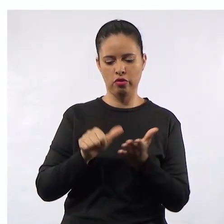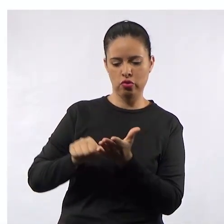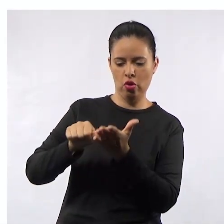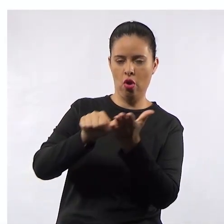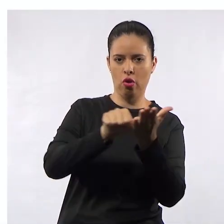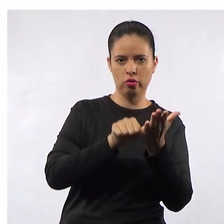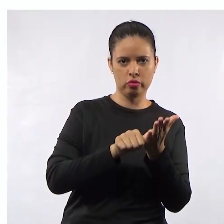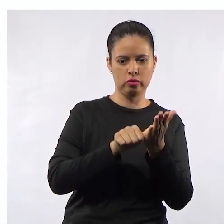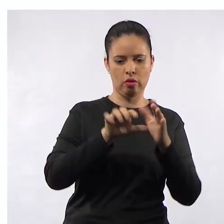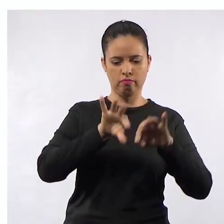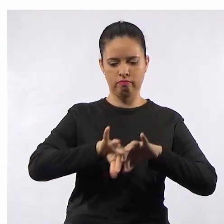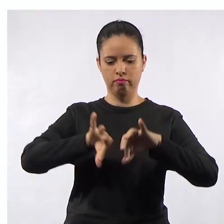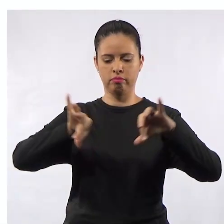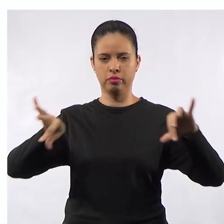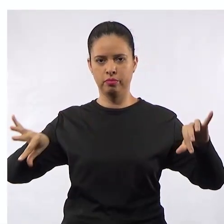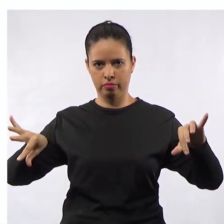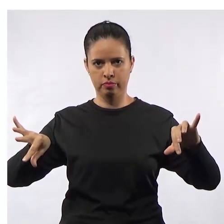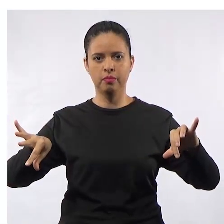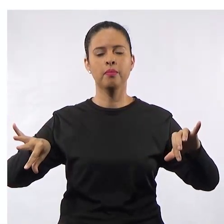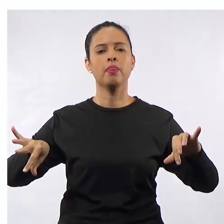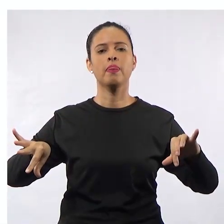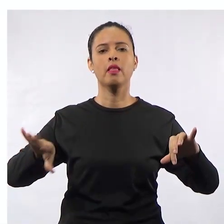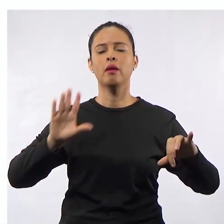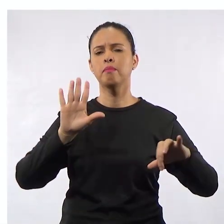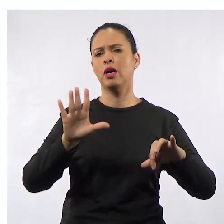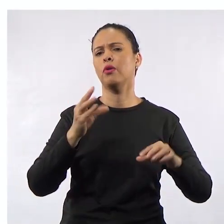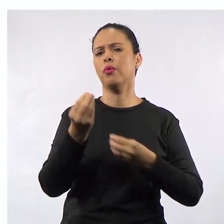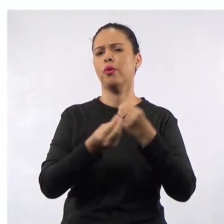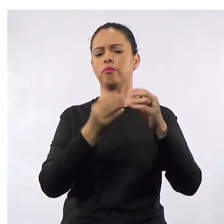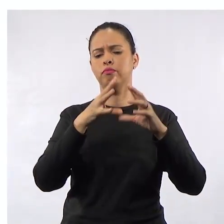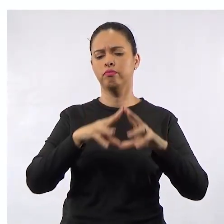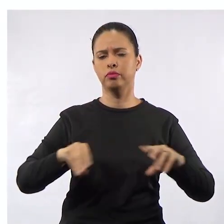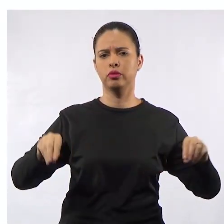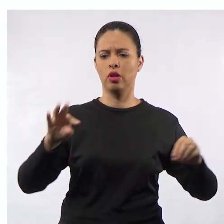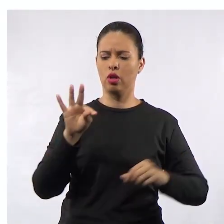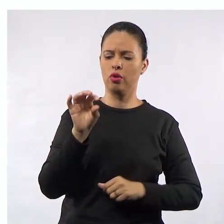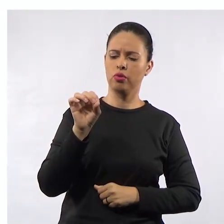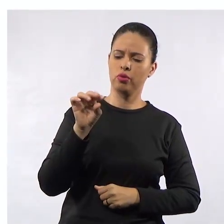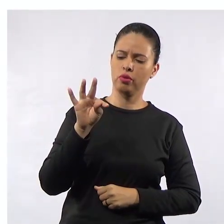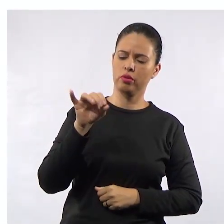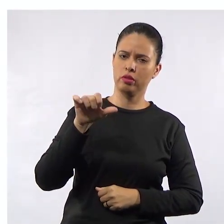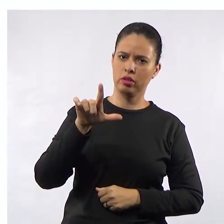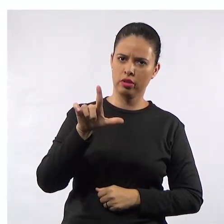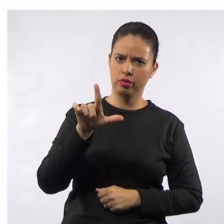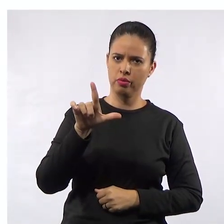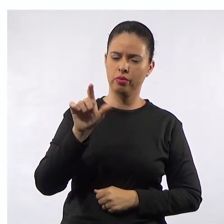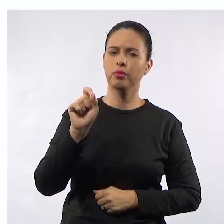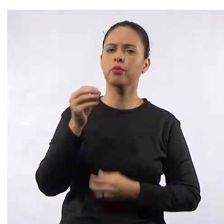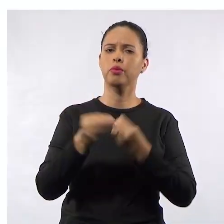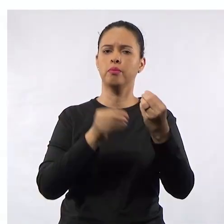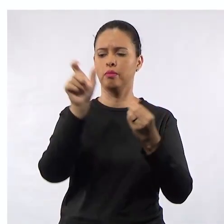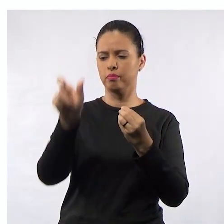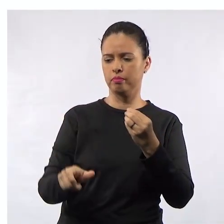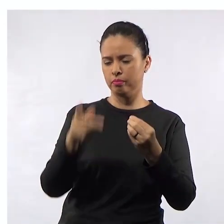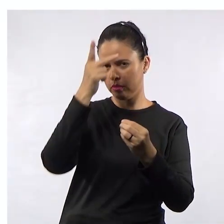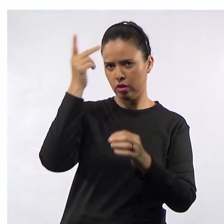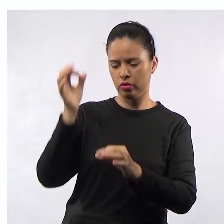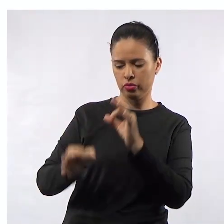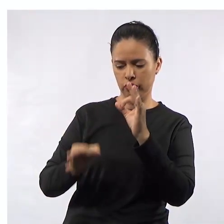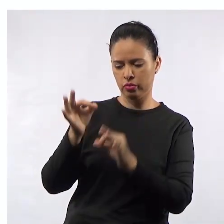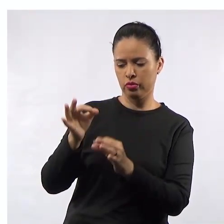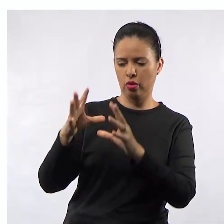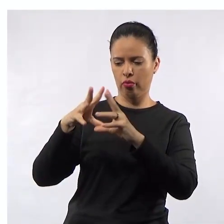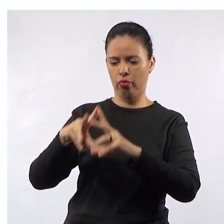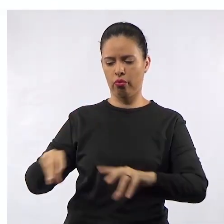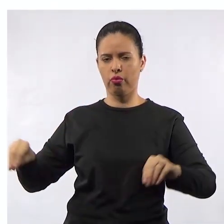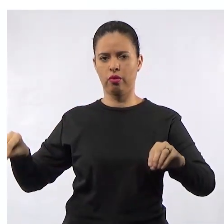sócios de forma parcial ou total né a dissolução Total implica na extinção da pessoa jurídica tá e a dissolução